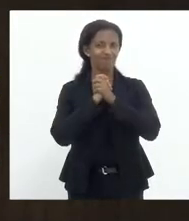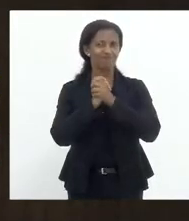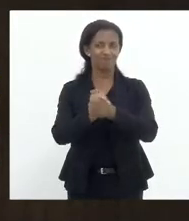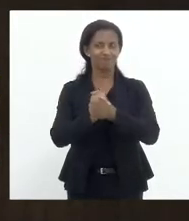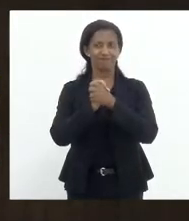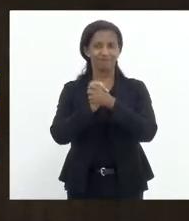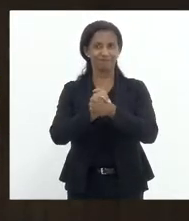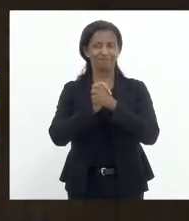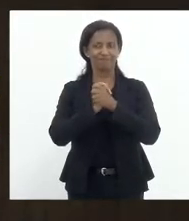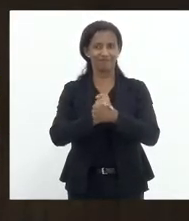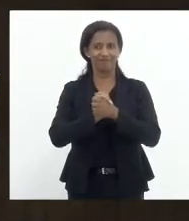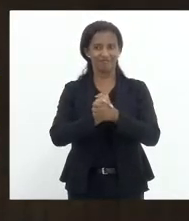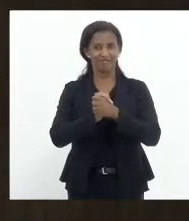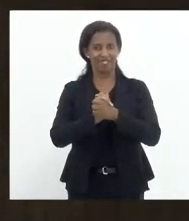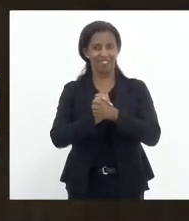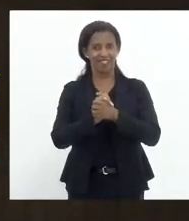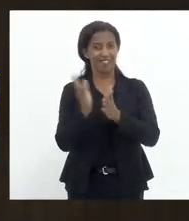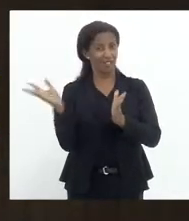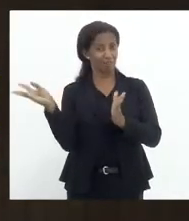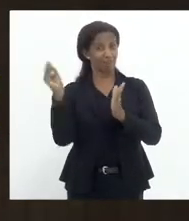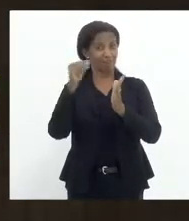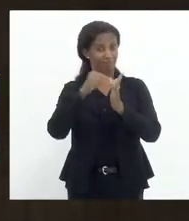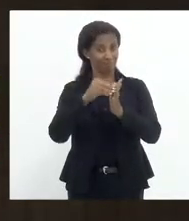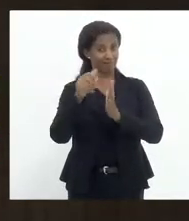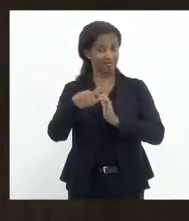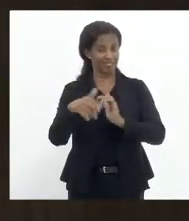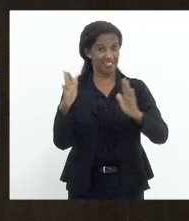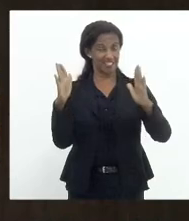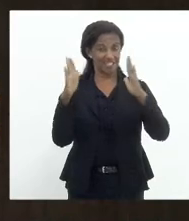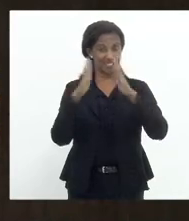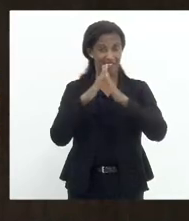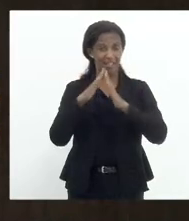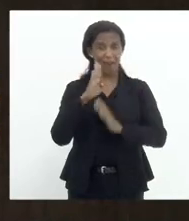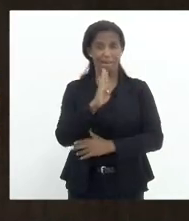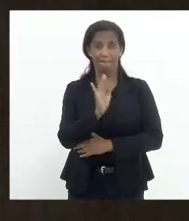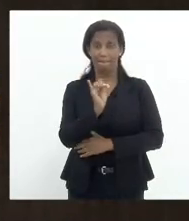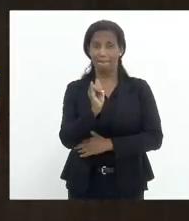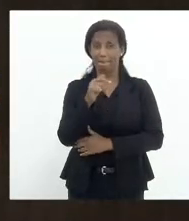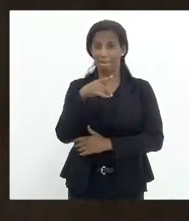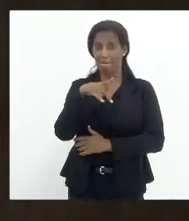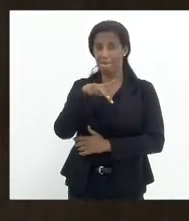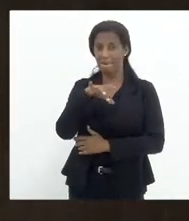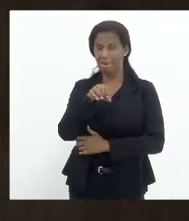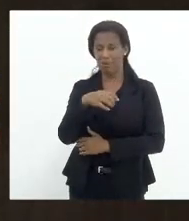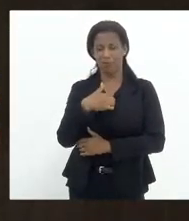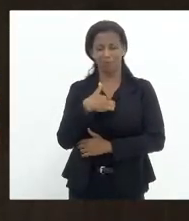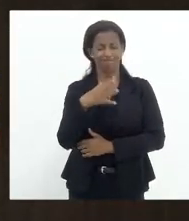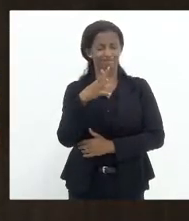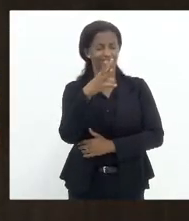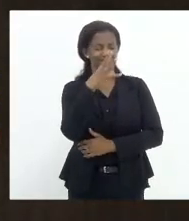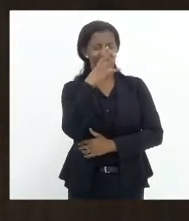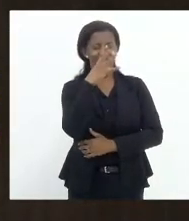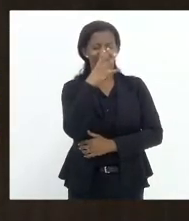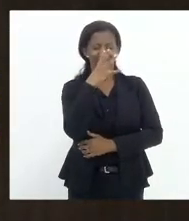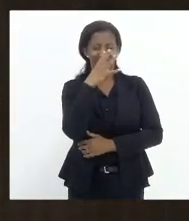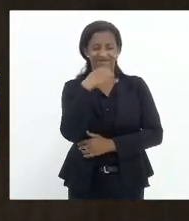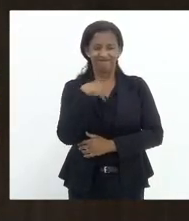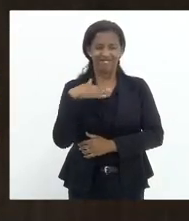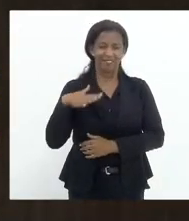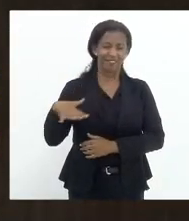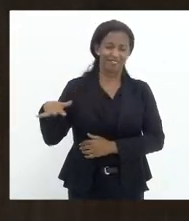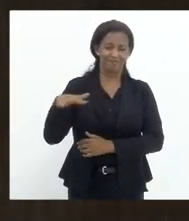cumprimentar o quero registrar nos anais dessa casa que o Bispo Manoel Ferreira eu tenho uma grande admiração por que da minha